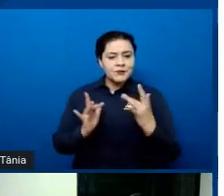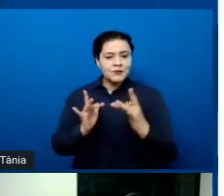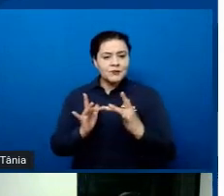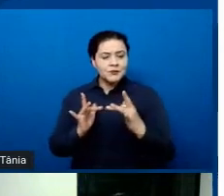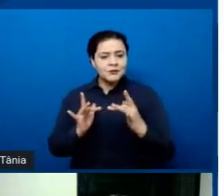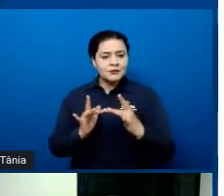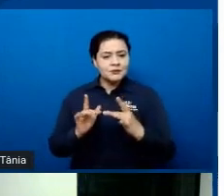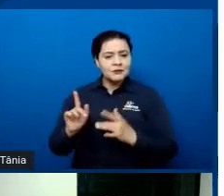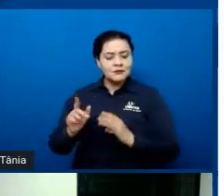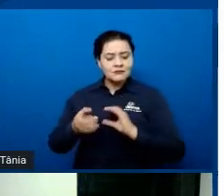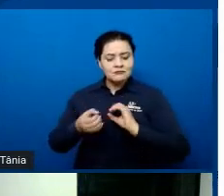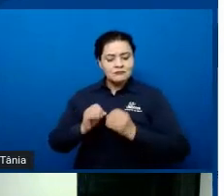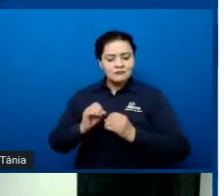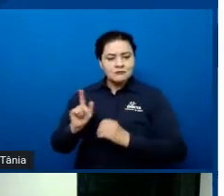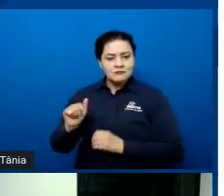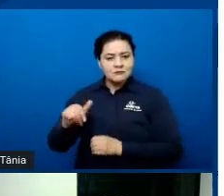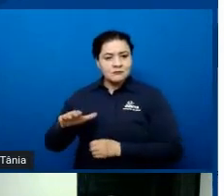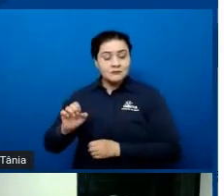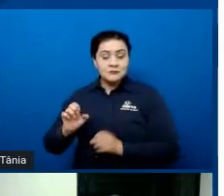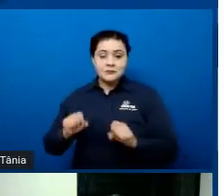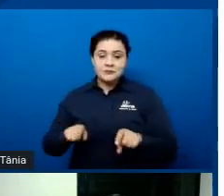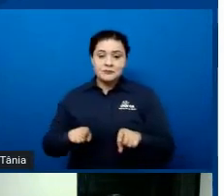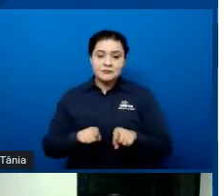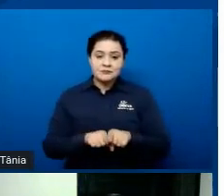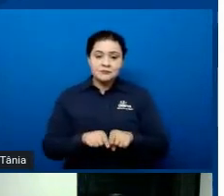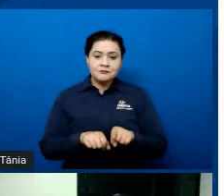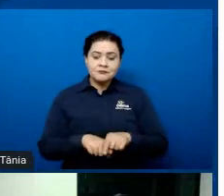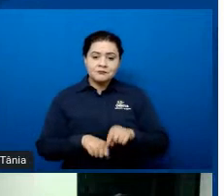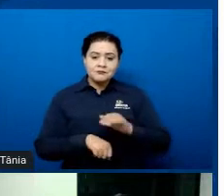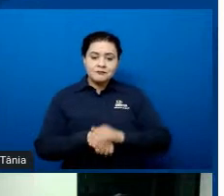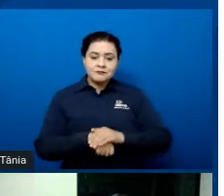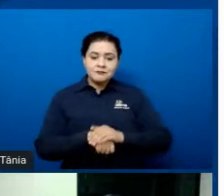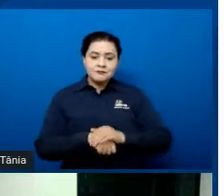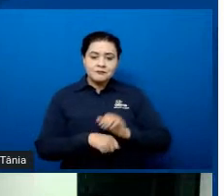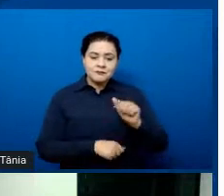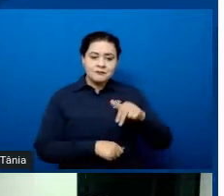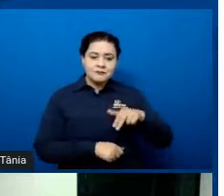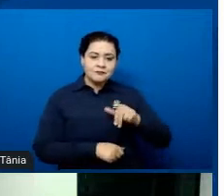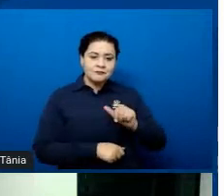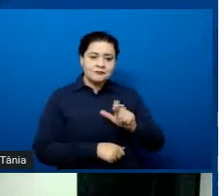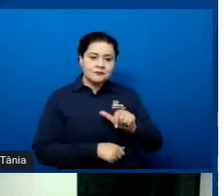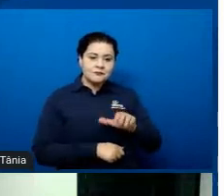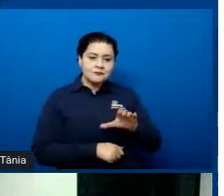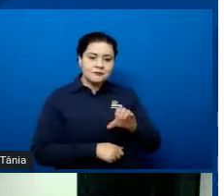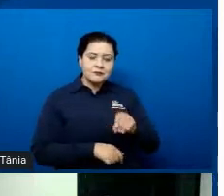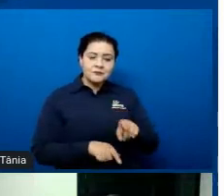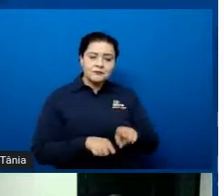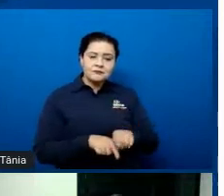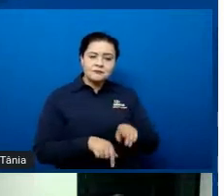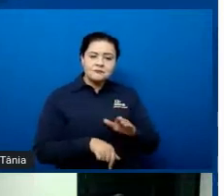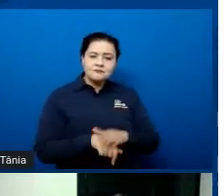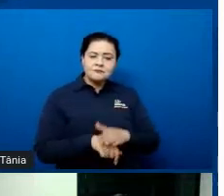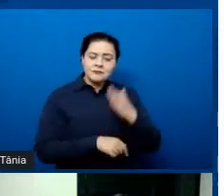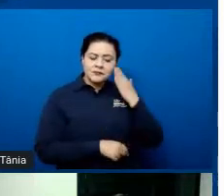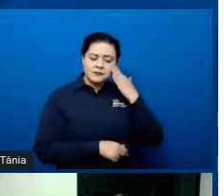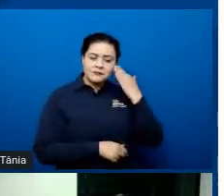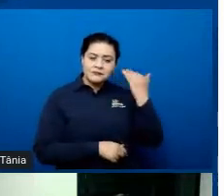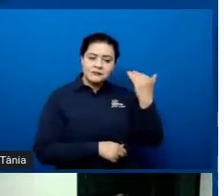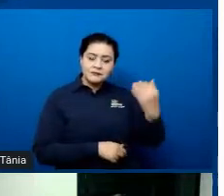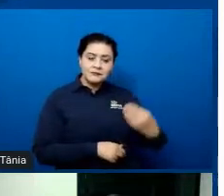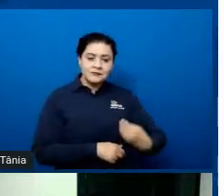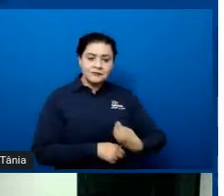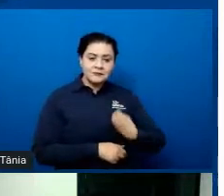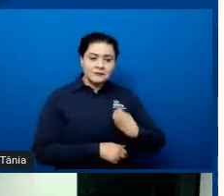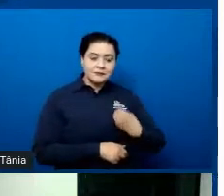games analógicos, eu posso ter um game totalmente analógico, criar, né, isso aí. E o mais famoso que existe sobre